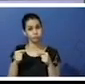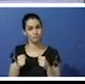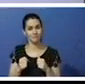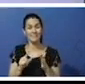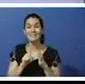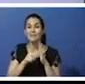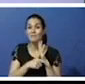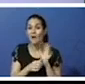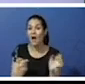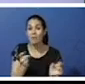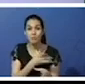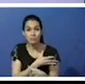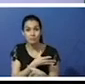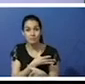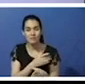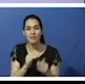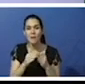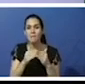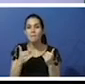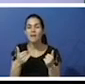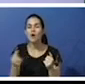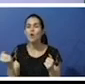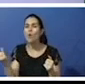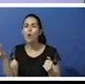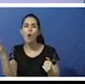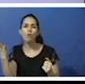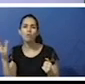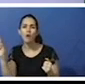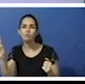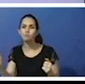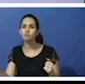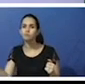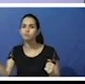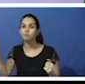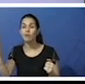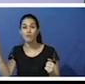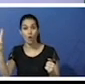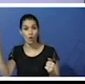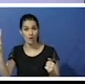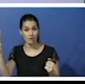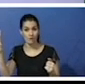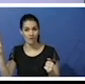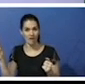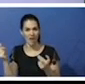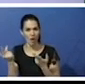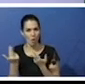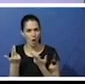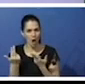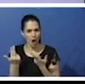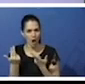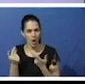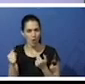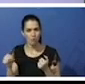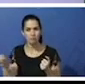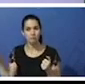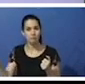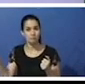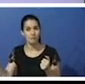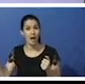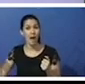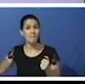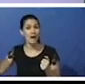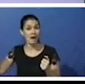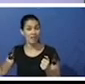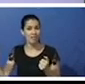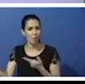ela terminar, pede para ela contar se o que a Verônica ganhou é a mesma quantidade,